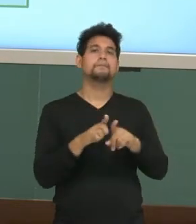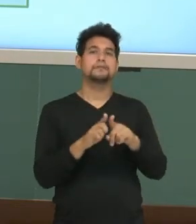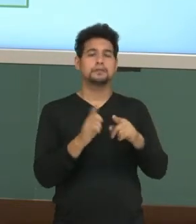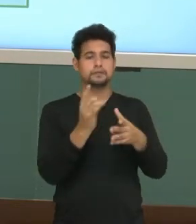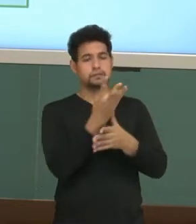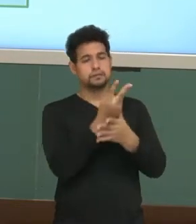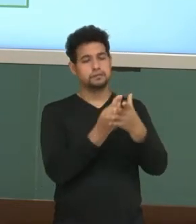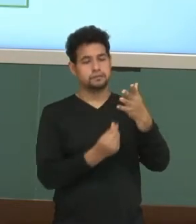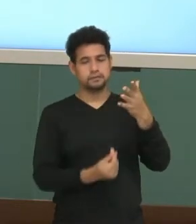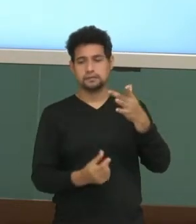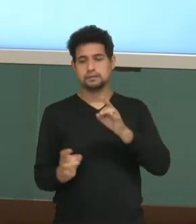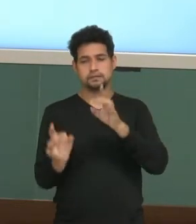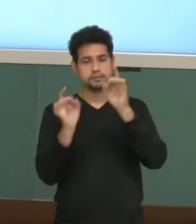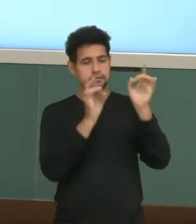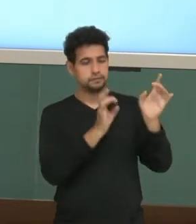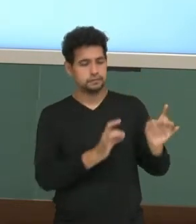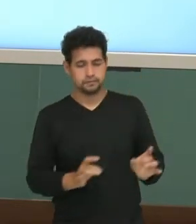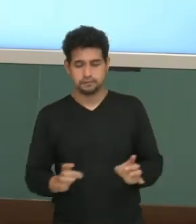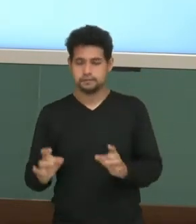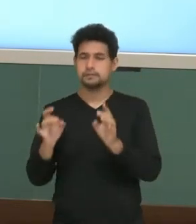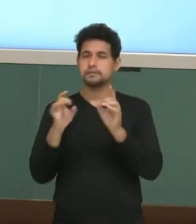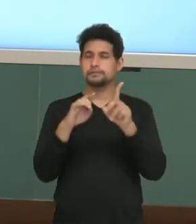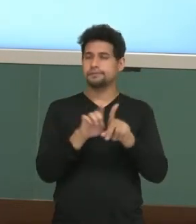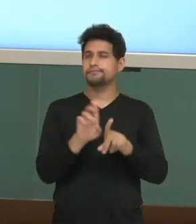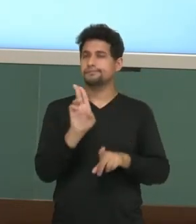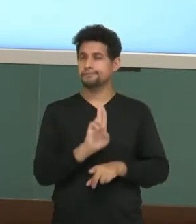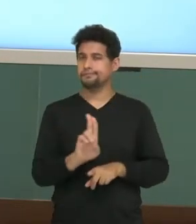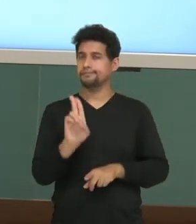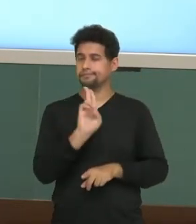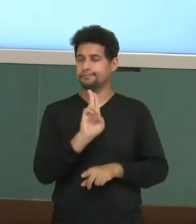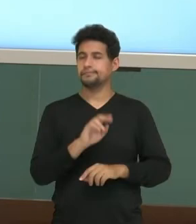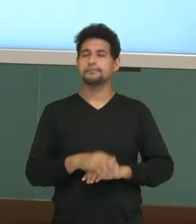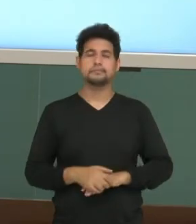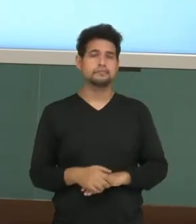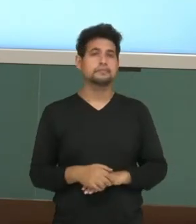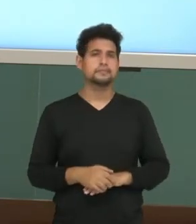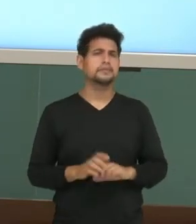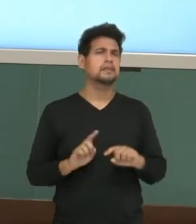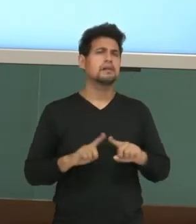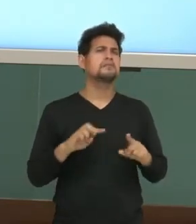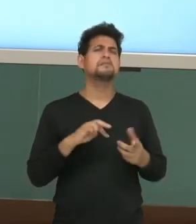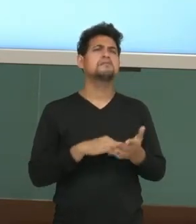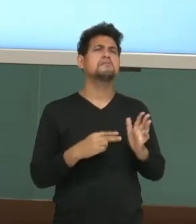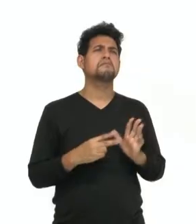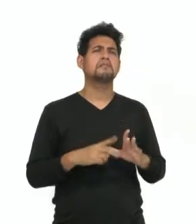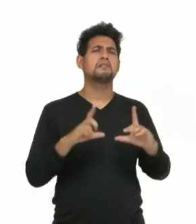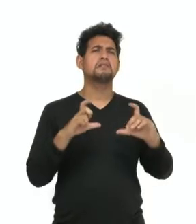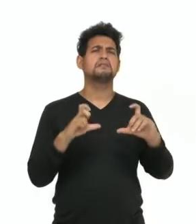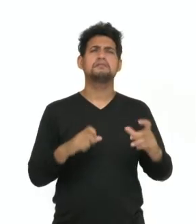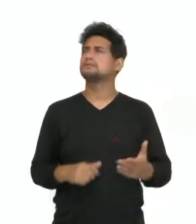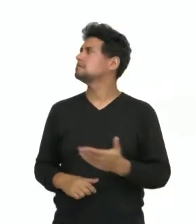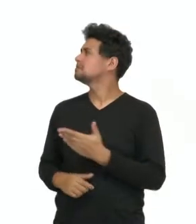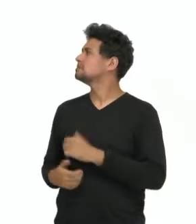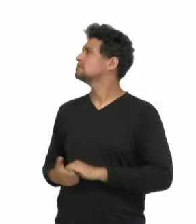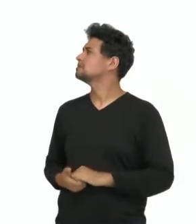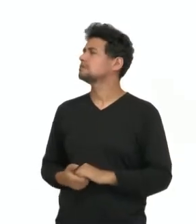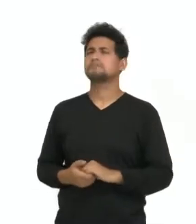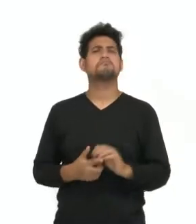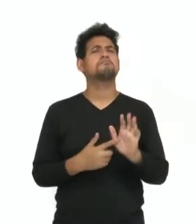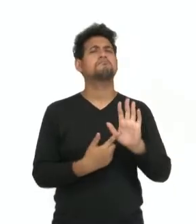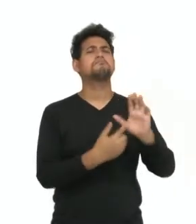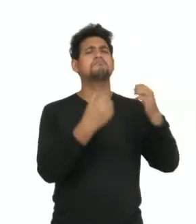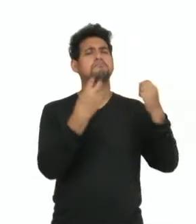refino, distribuição e também exploração do petróleo. O que essa imagem que você vai ver na tela vai mostrar para